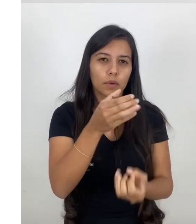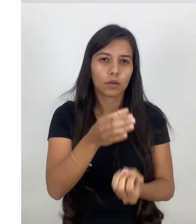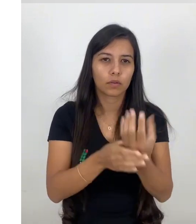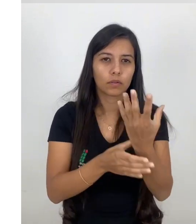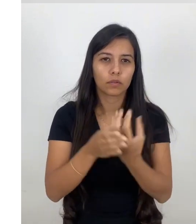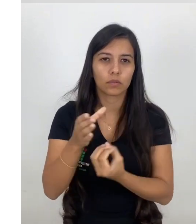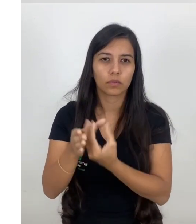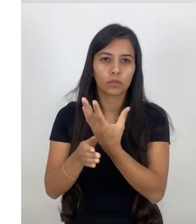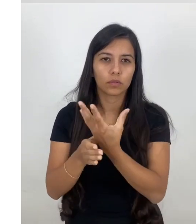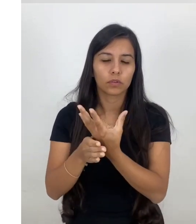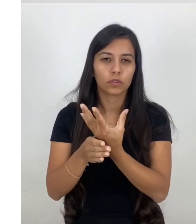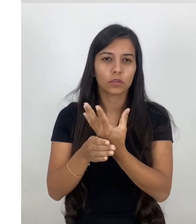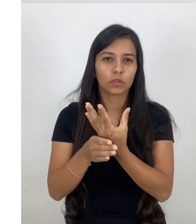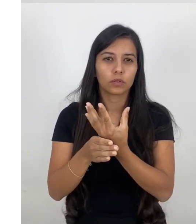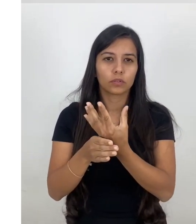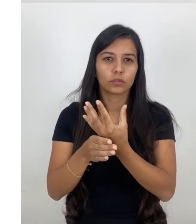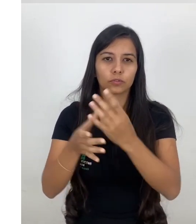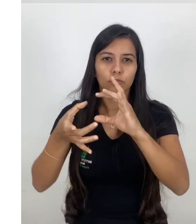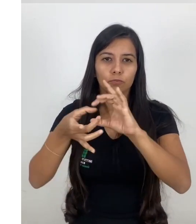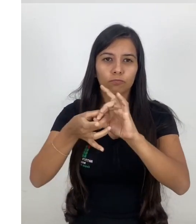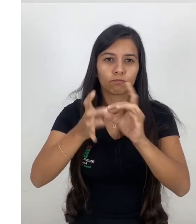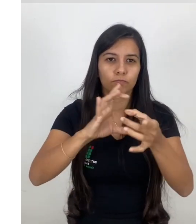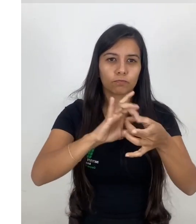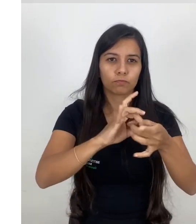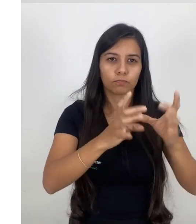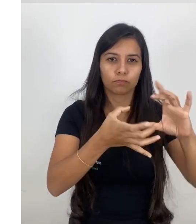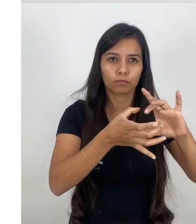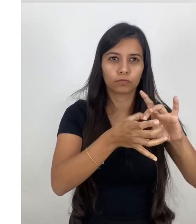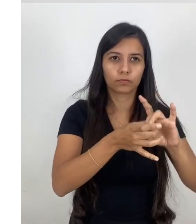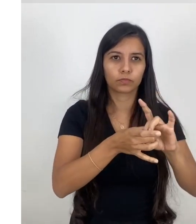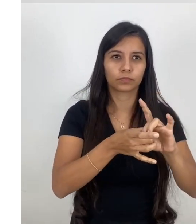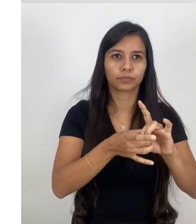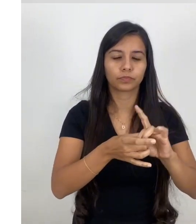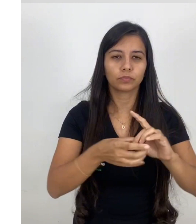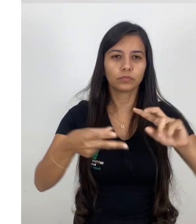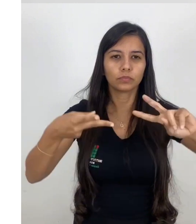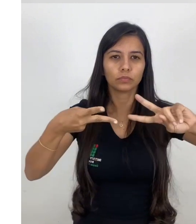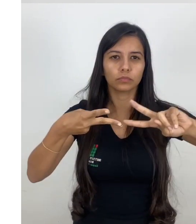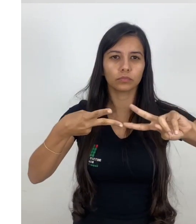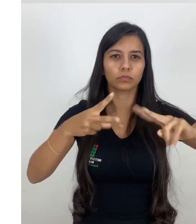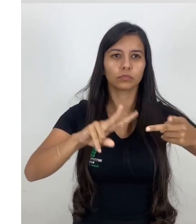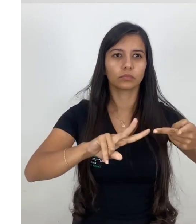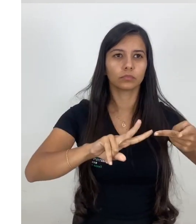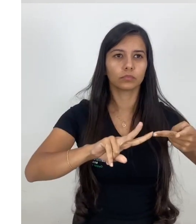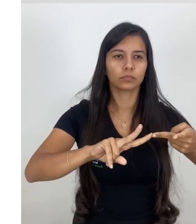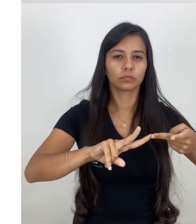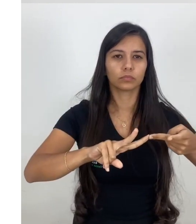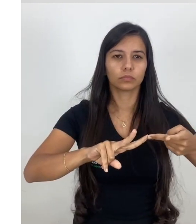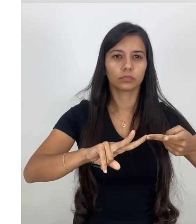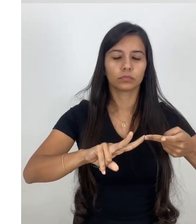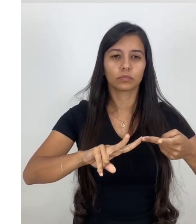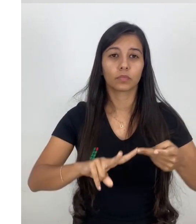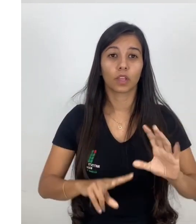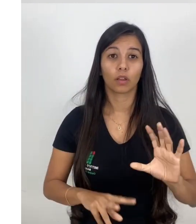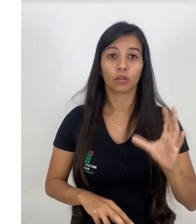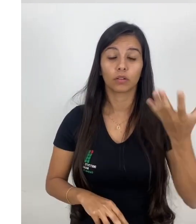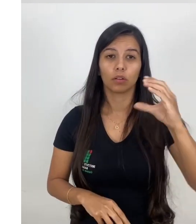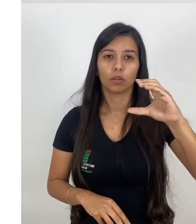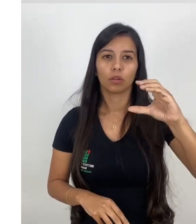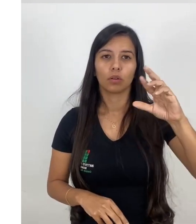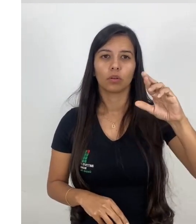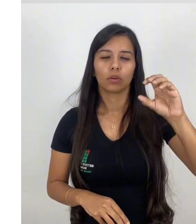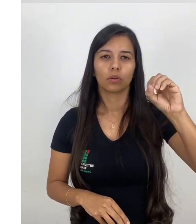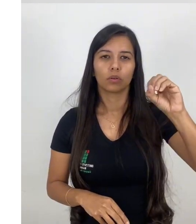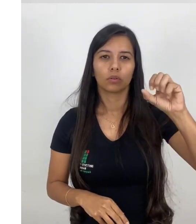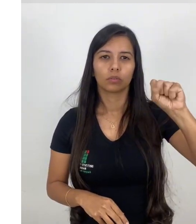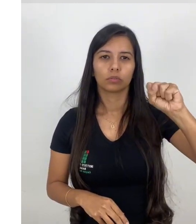esse processo formativo dos pontos de conexão. O paquíteno é quando acontece o crossing over, que